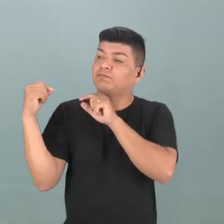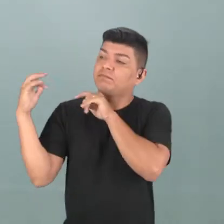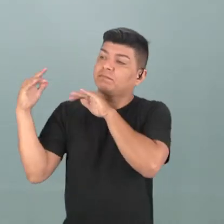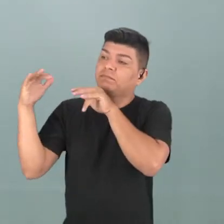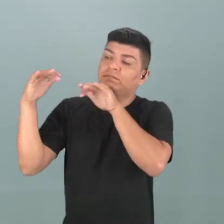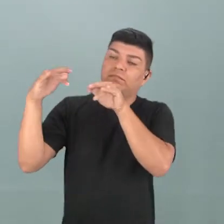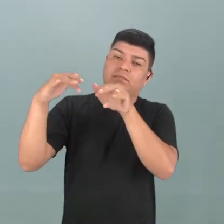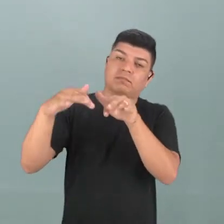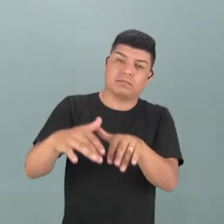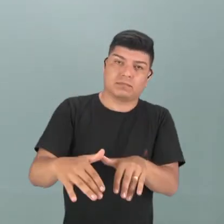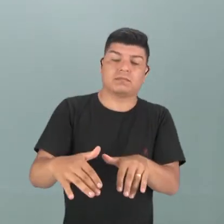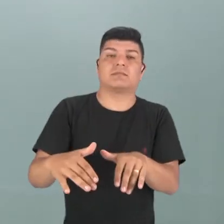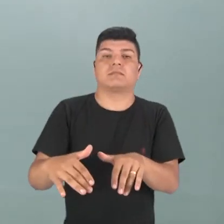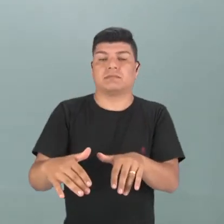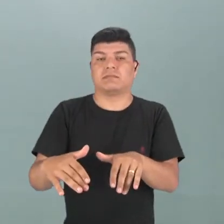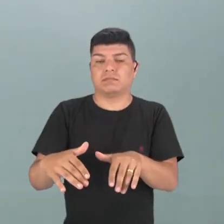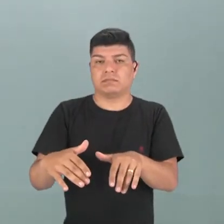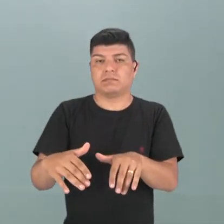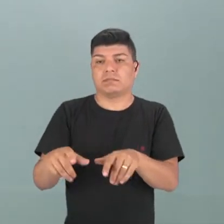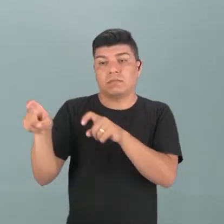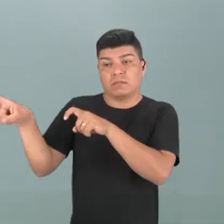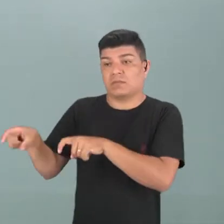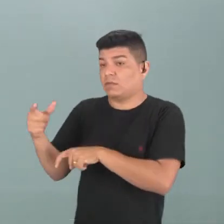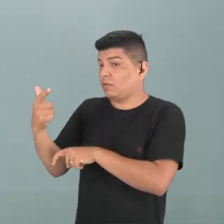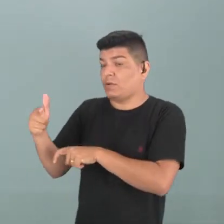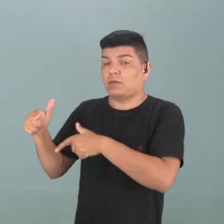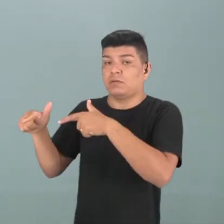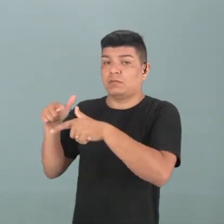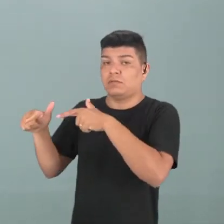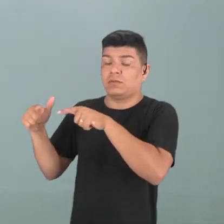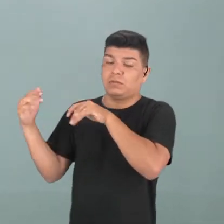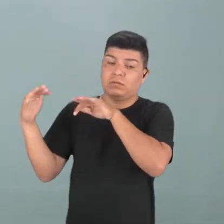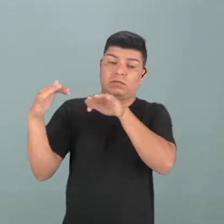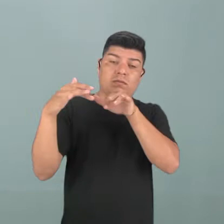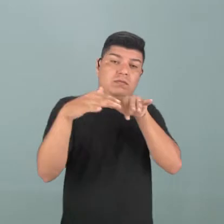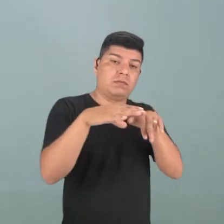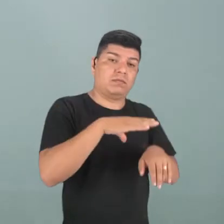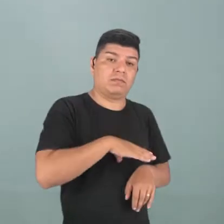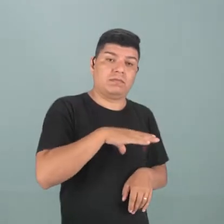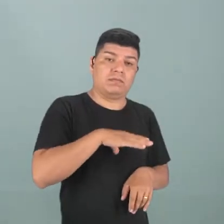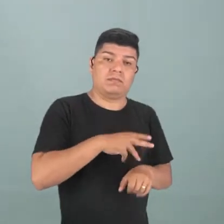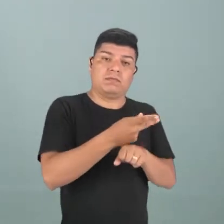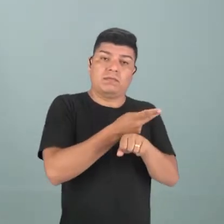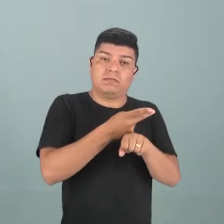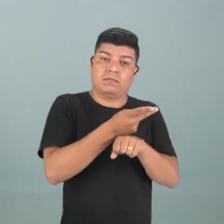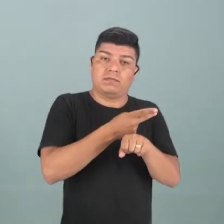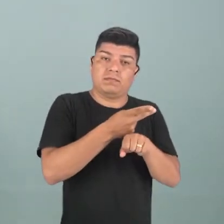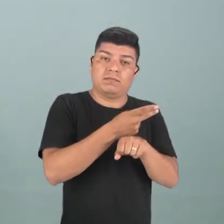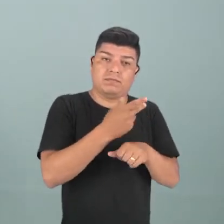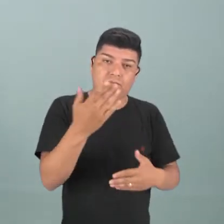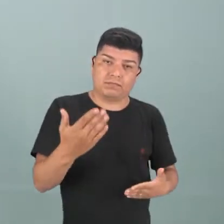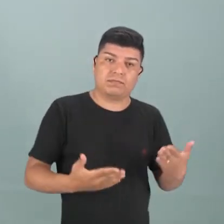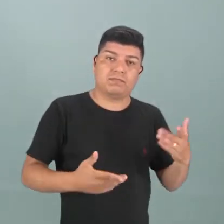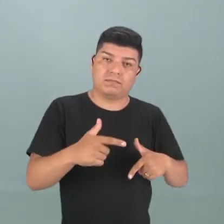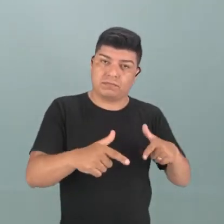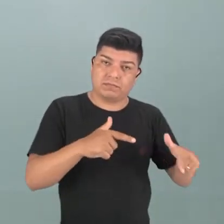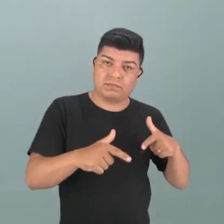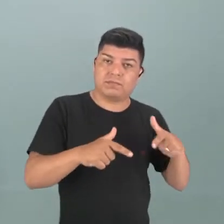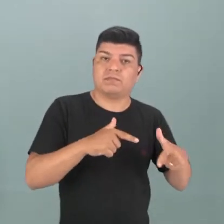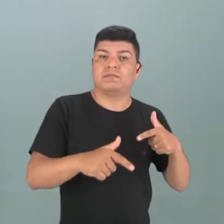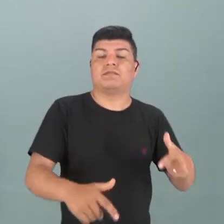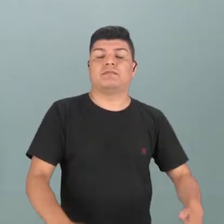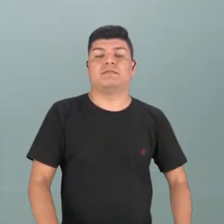né, vai ficar sem trabalho lá na zona rural e vai vir para a cidade em busca de serviço. Já é